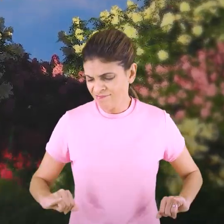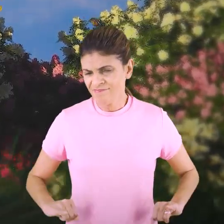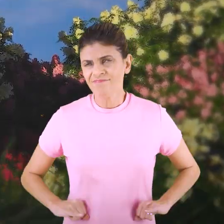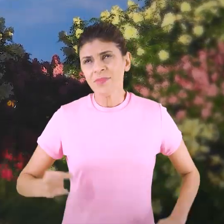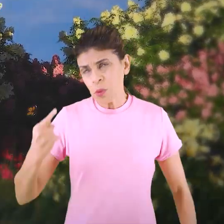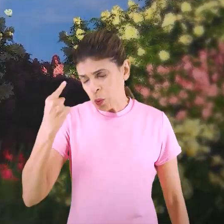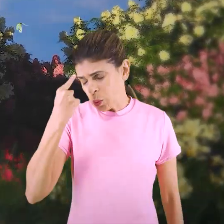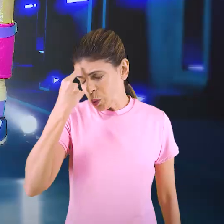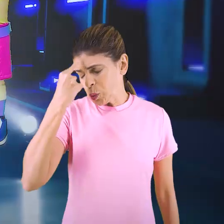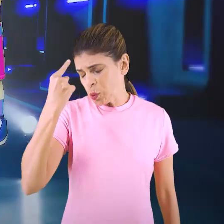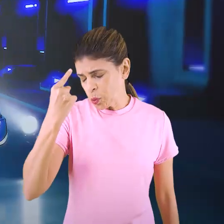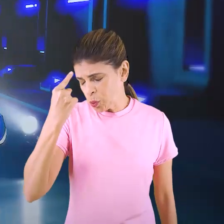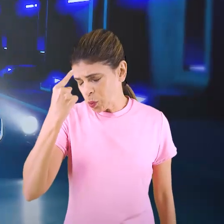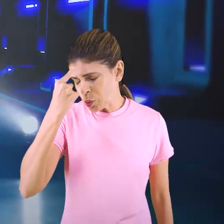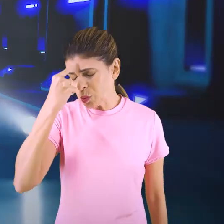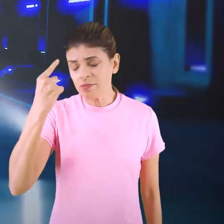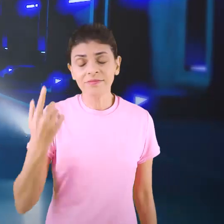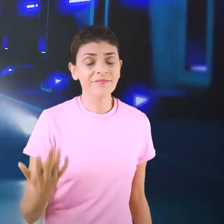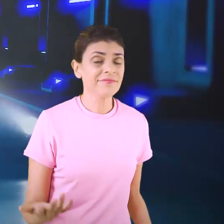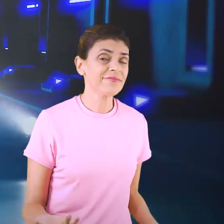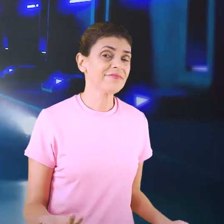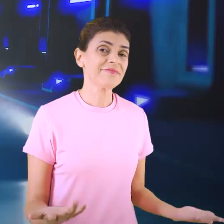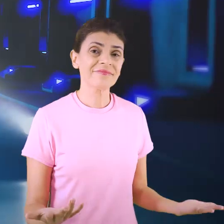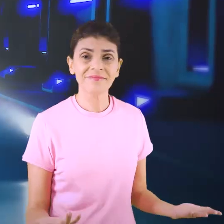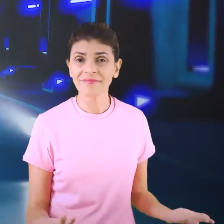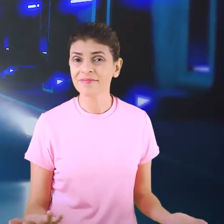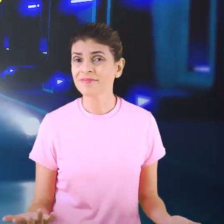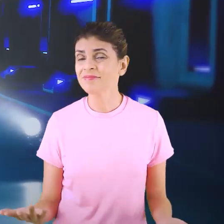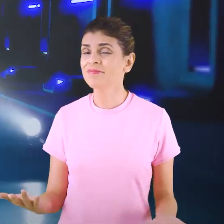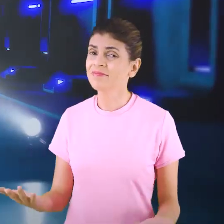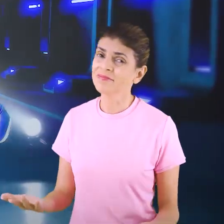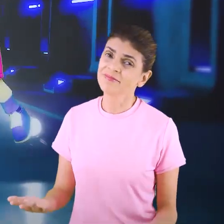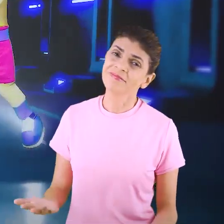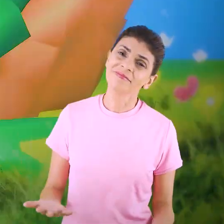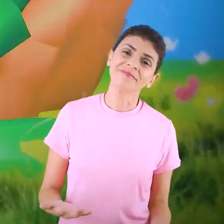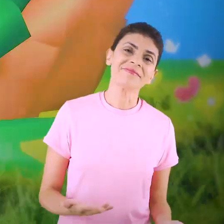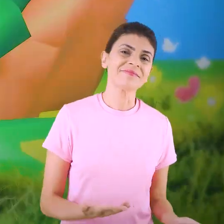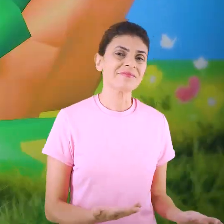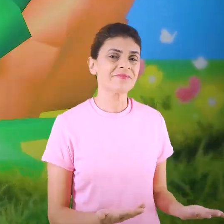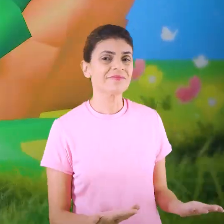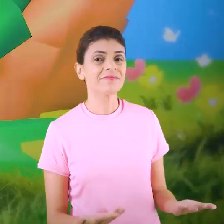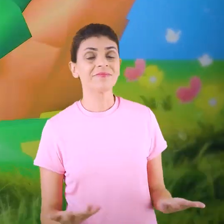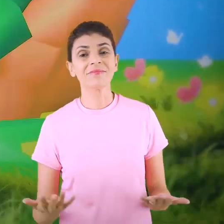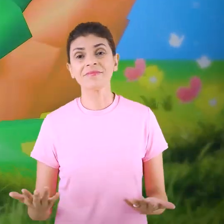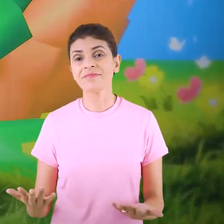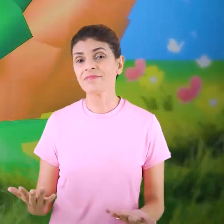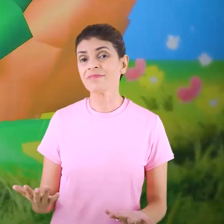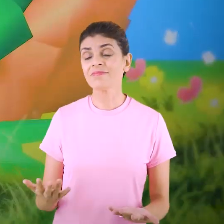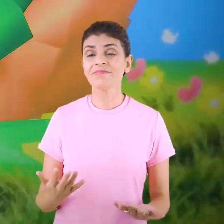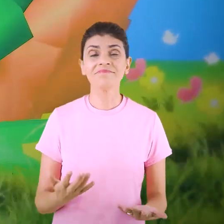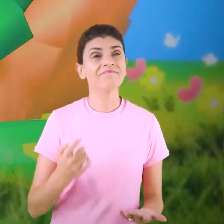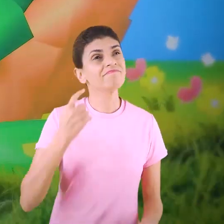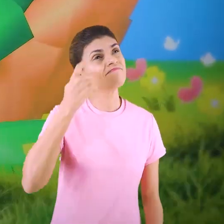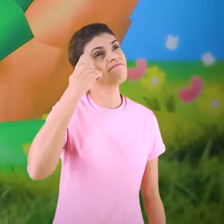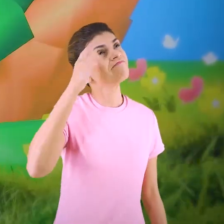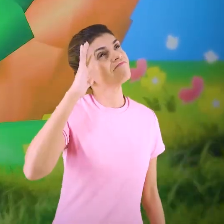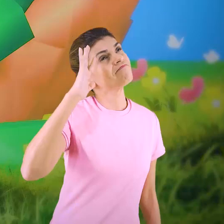jeito. Não vou ficar sempre aqui